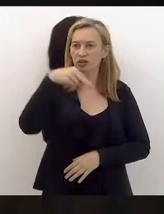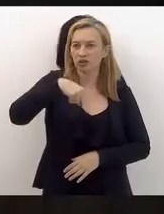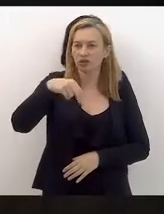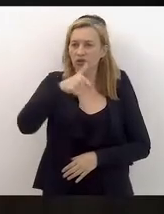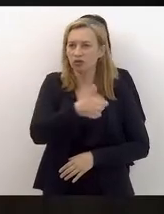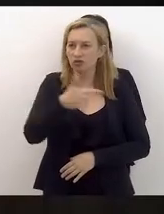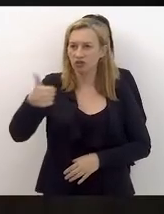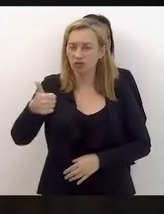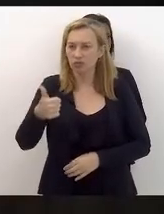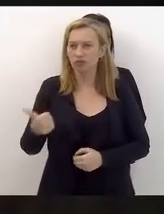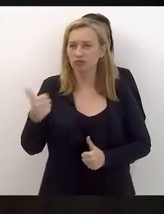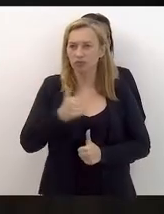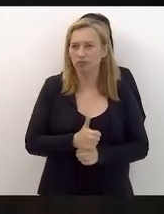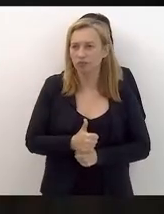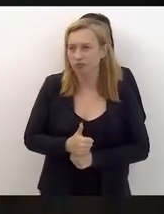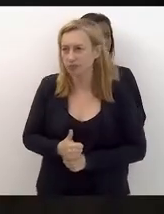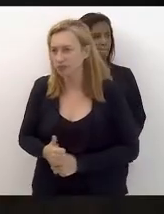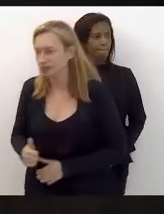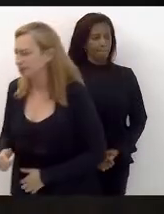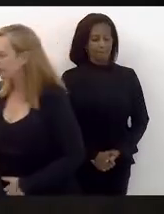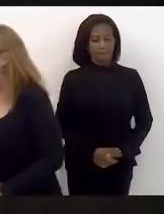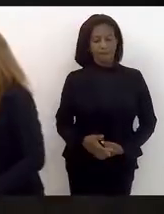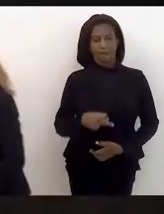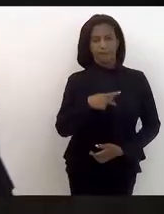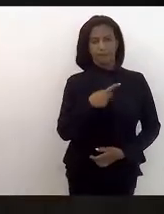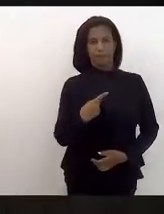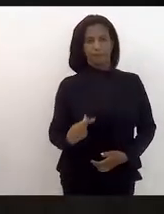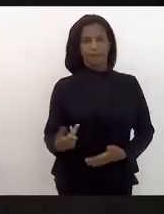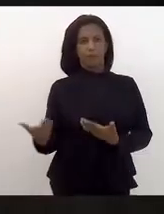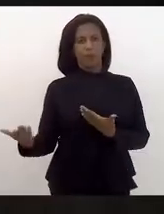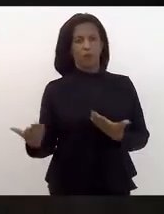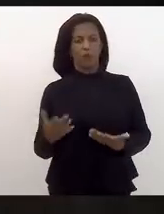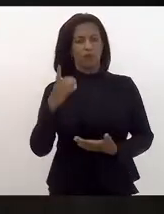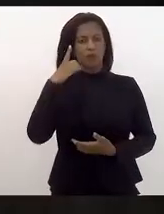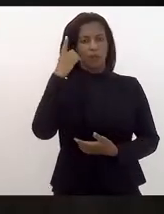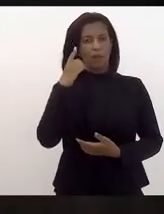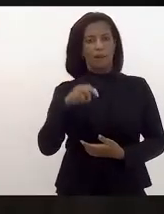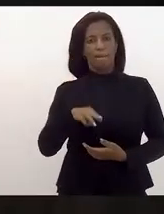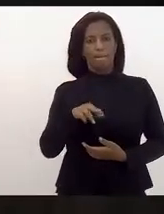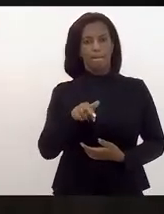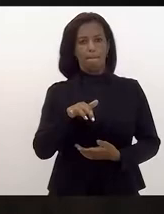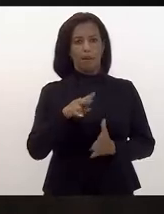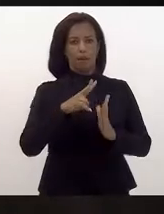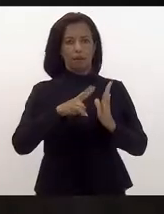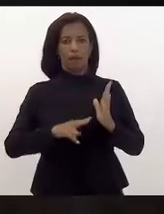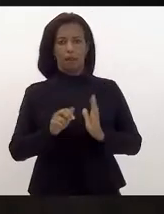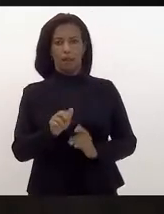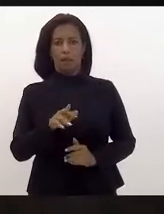2021. A presidência convida a deputada Marta Rocha a fazer a leitura da ata da sessão anterior.